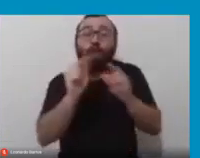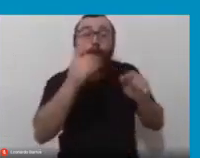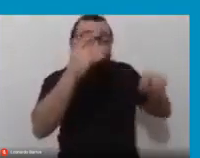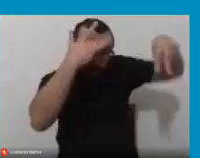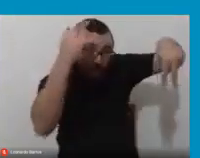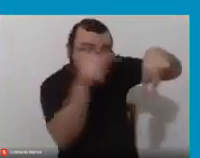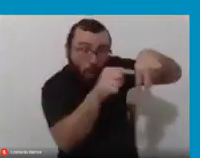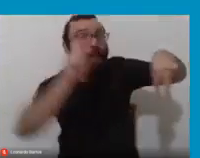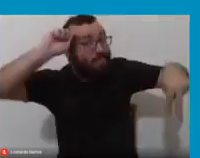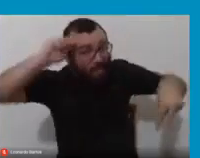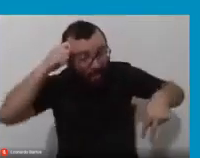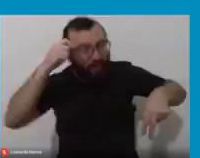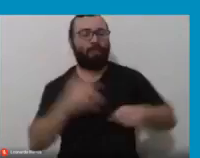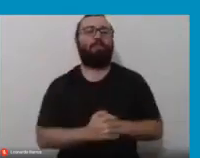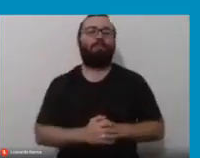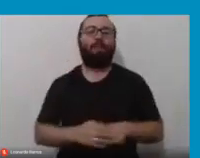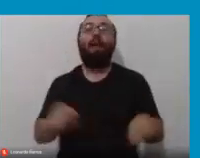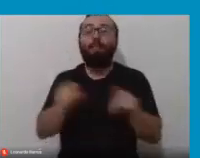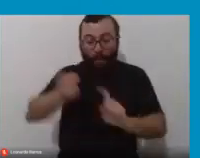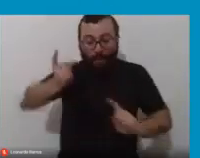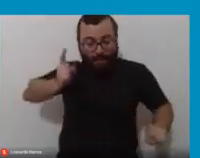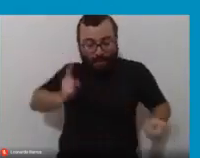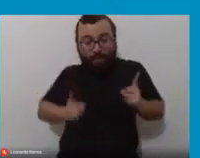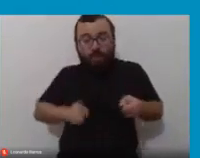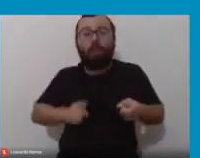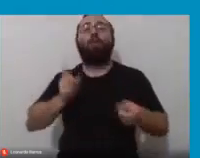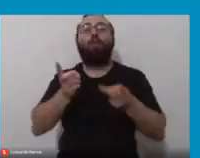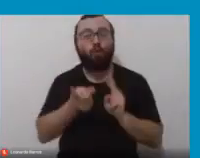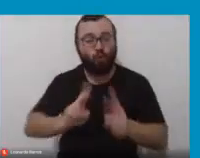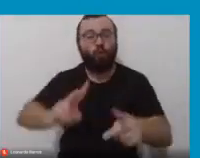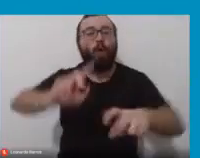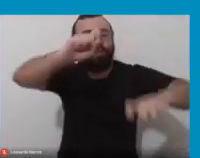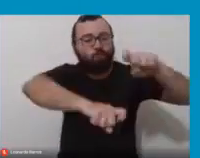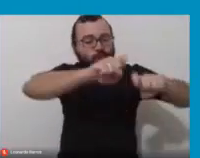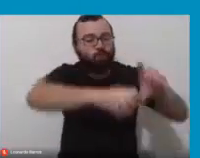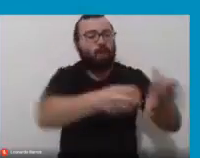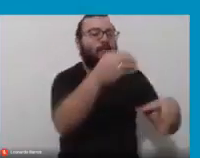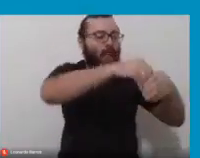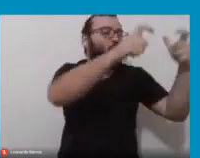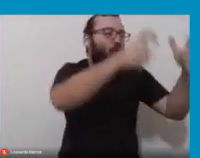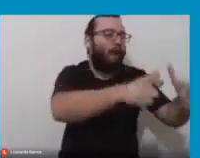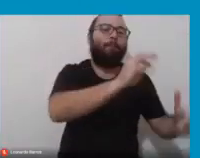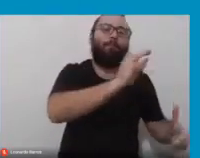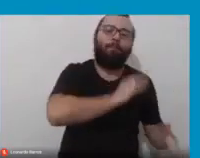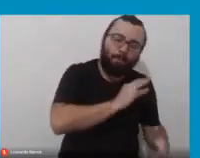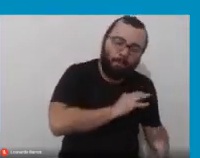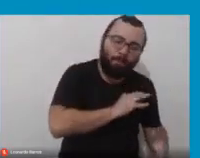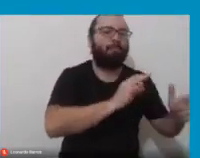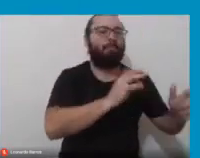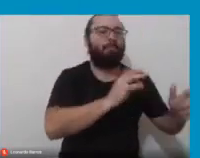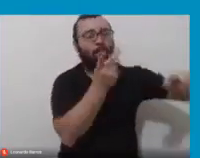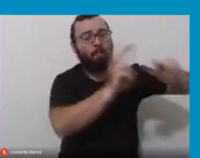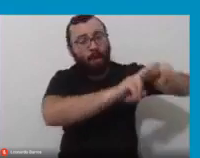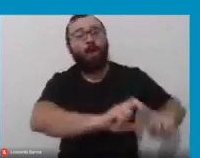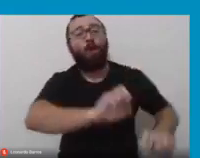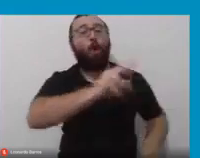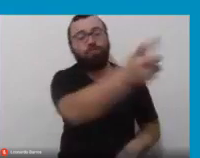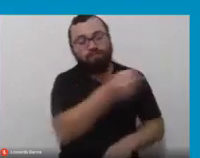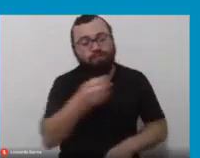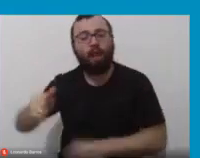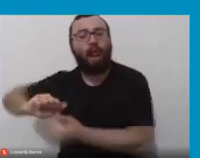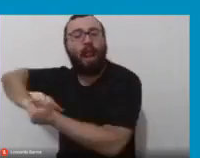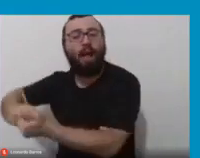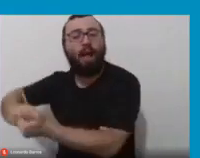que as travestis são ainda estupradas dentro dos presídios ou delegacias, ou elas são postas para lavar, e isso é uma